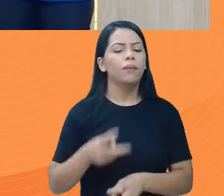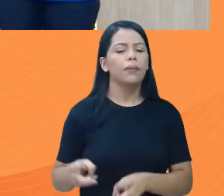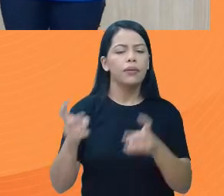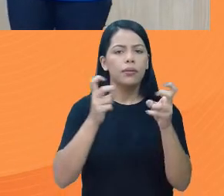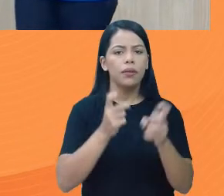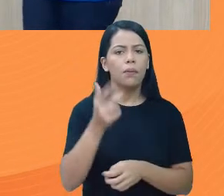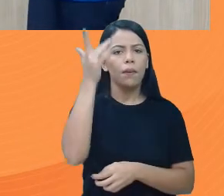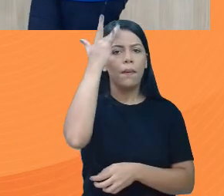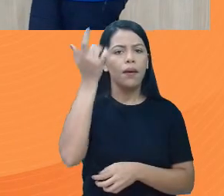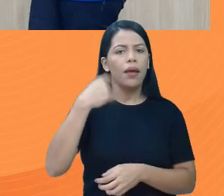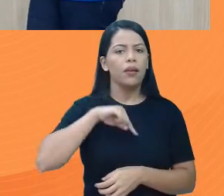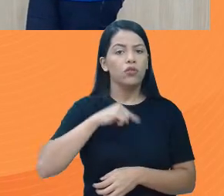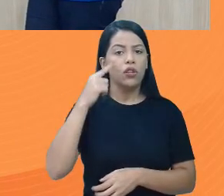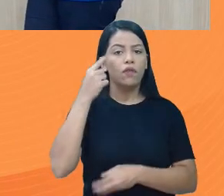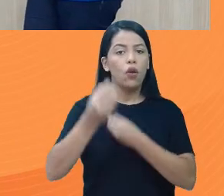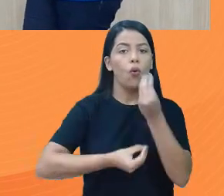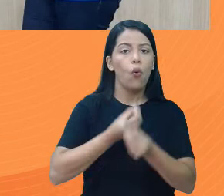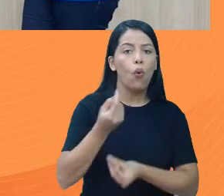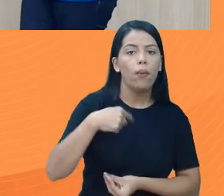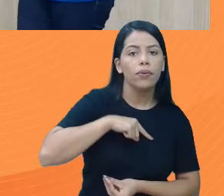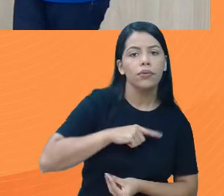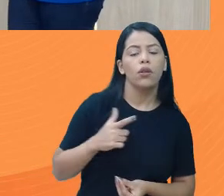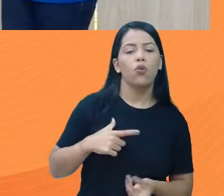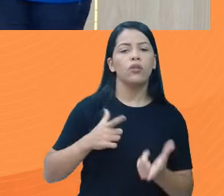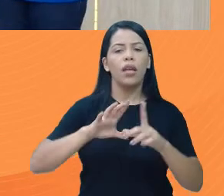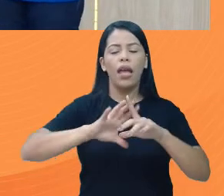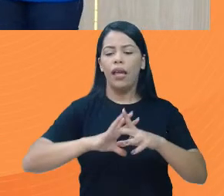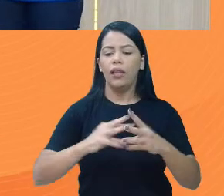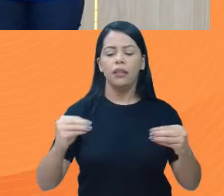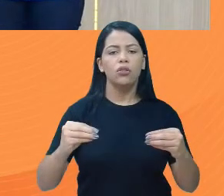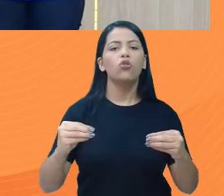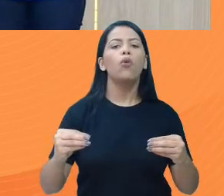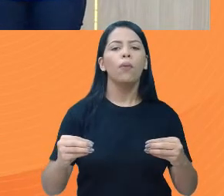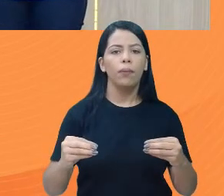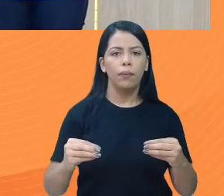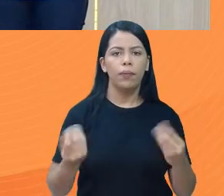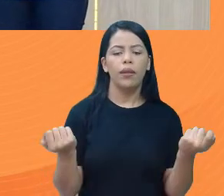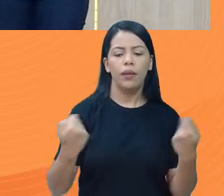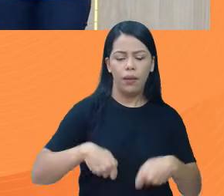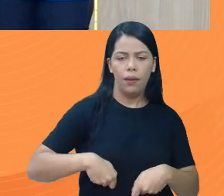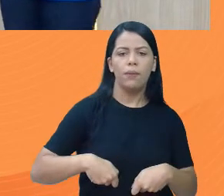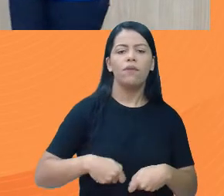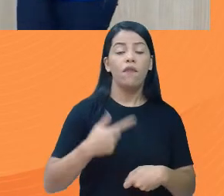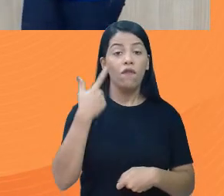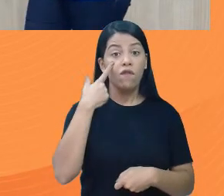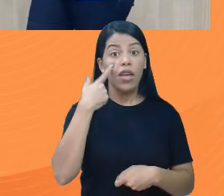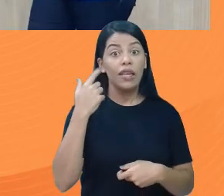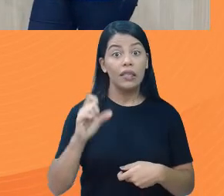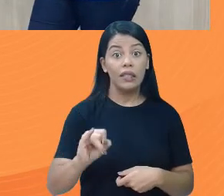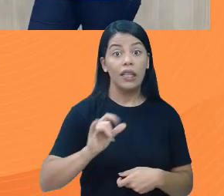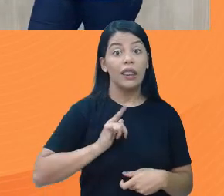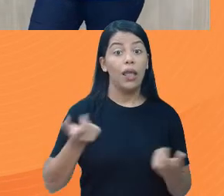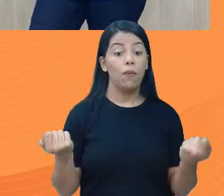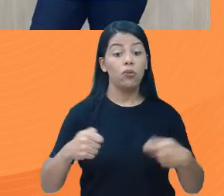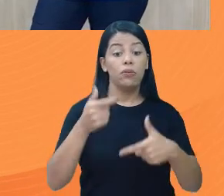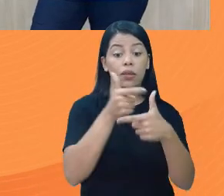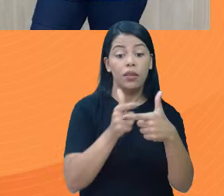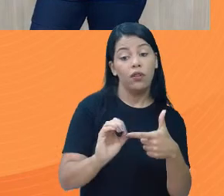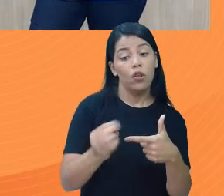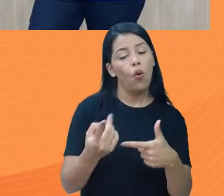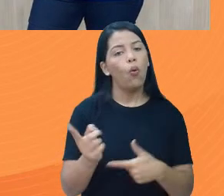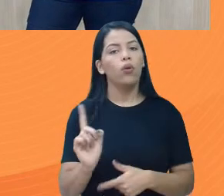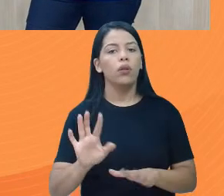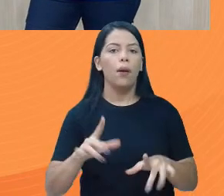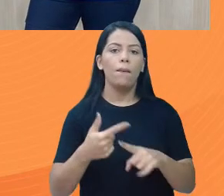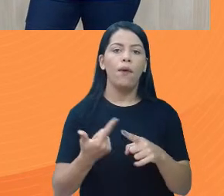a gente verificar aqui como que a gente elimina essa possibilidade de ser ou não divisível, né? Porque a gente já sabe mais ou menos quando dá